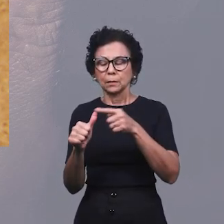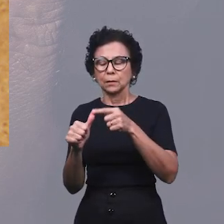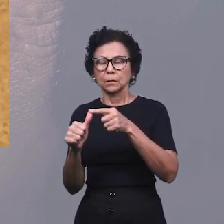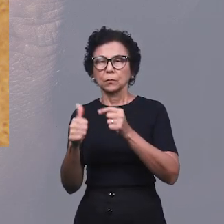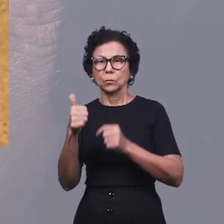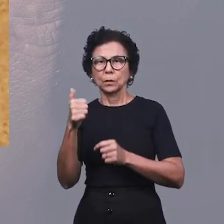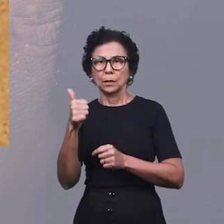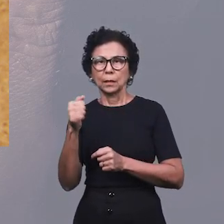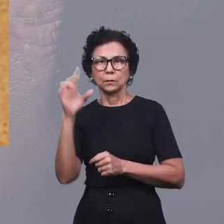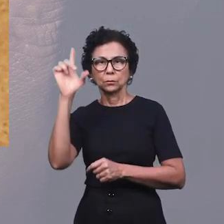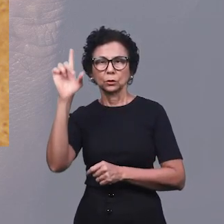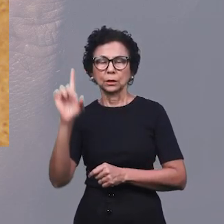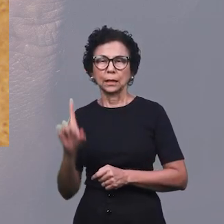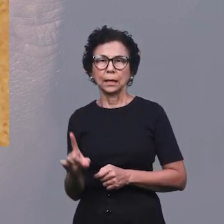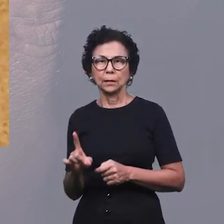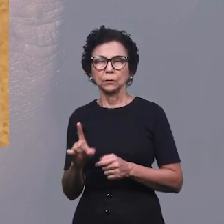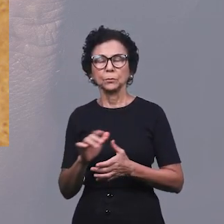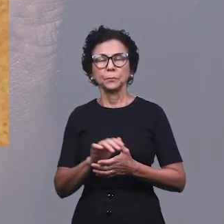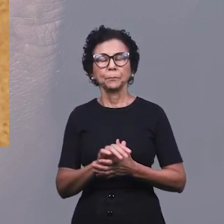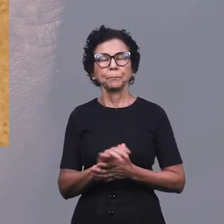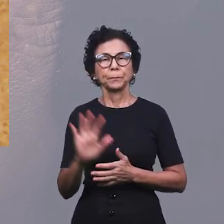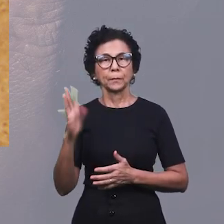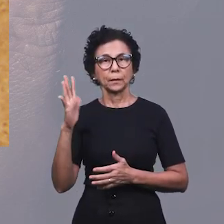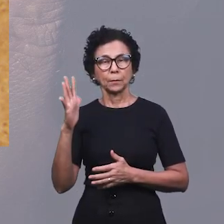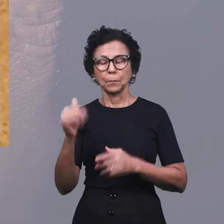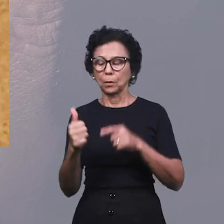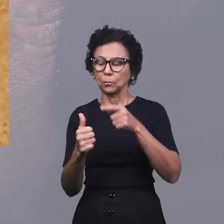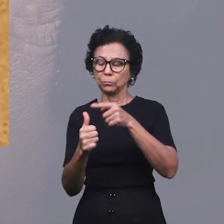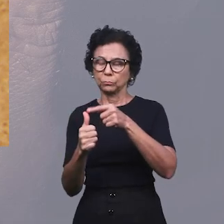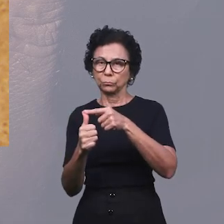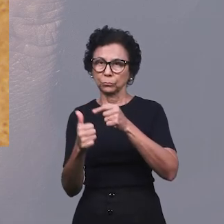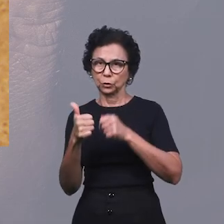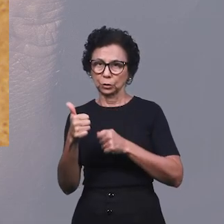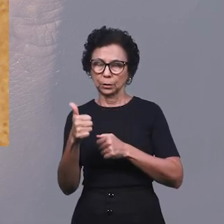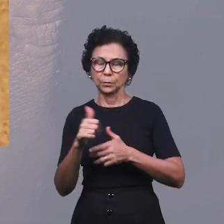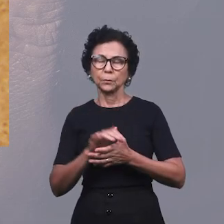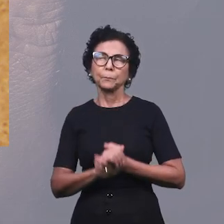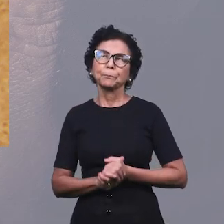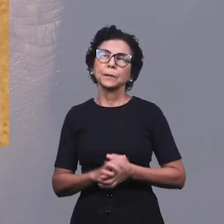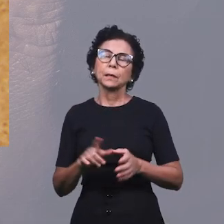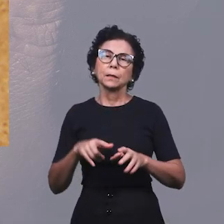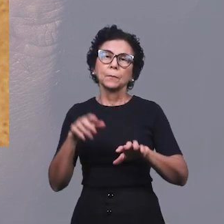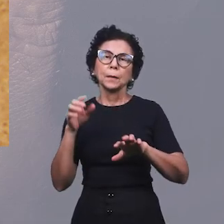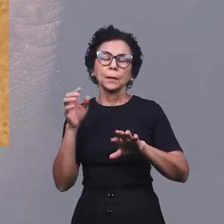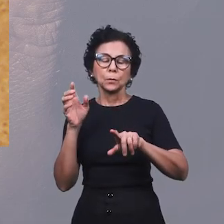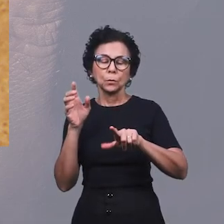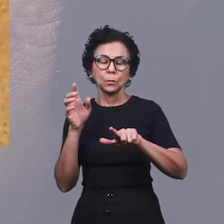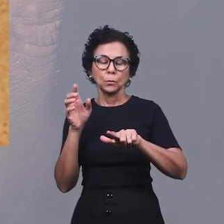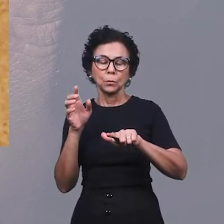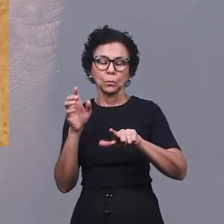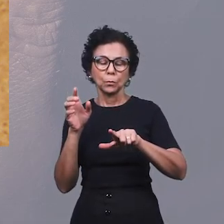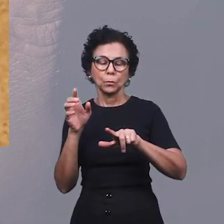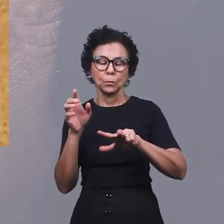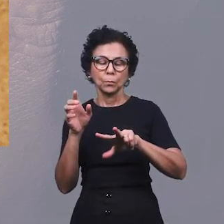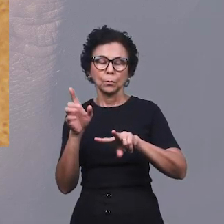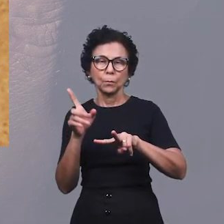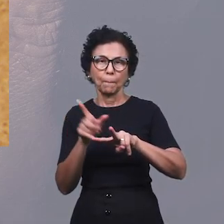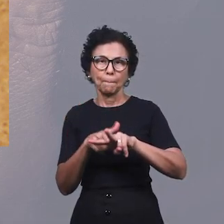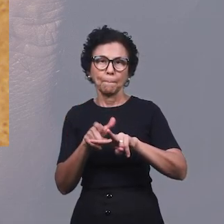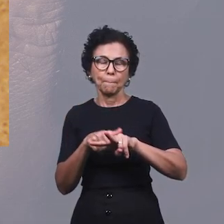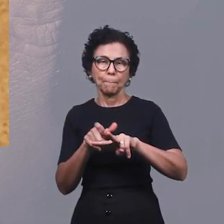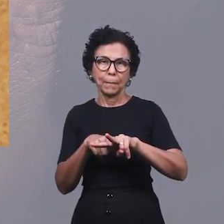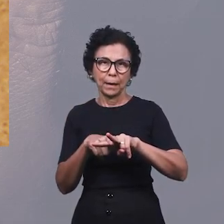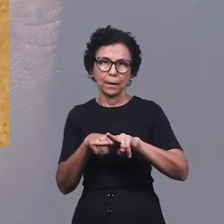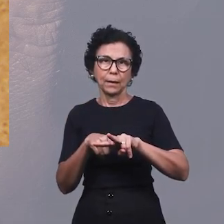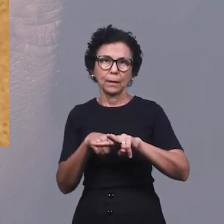orelha direita. Por quê? Era vida para ele. Então veja que a